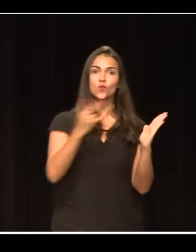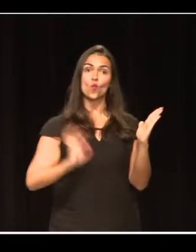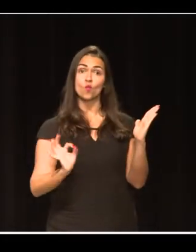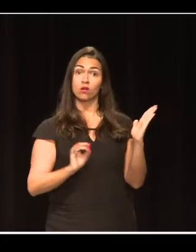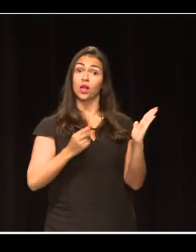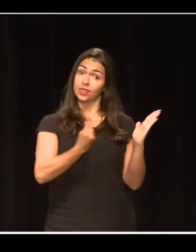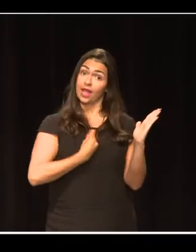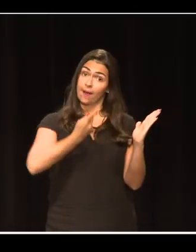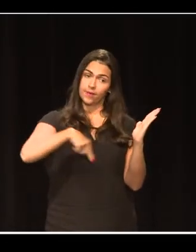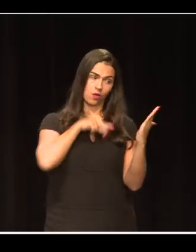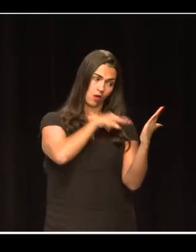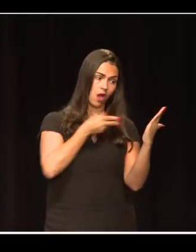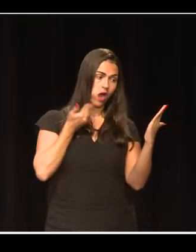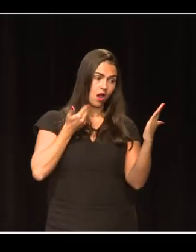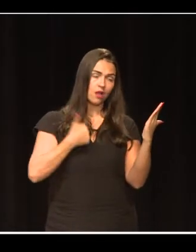nossas próprias estratégias.